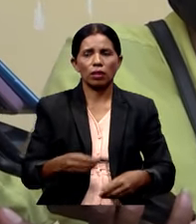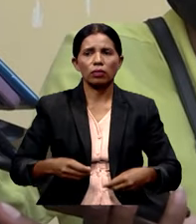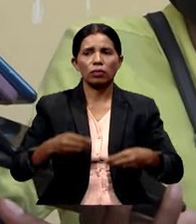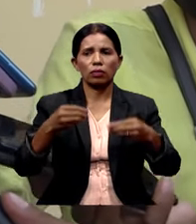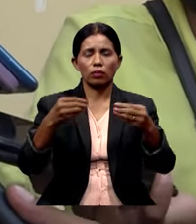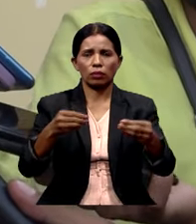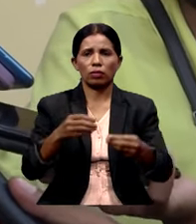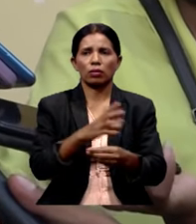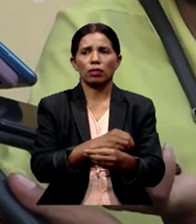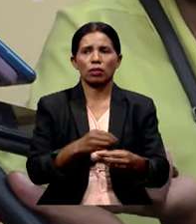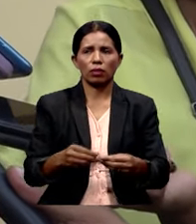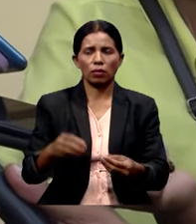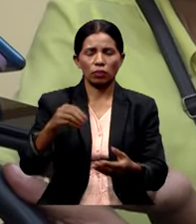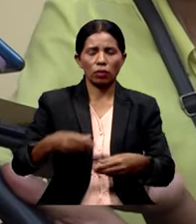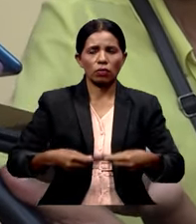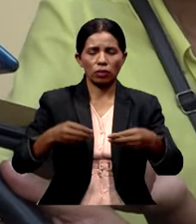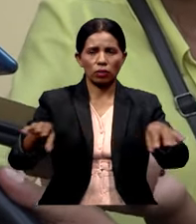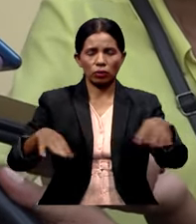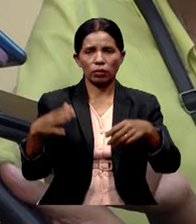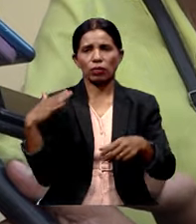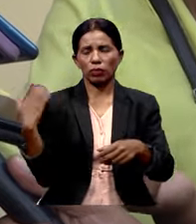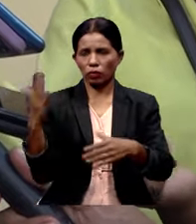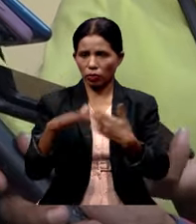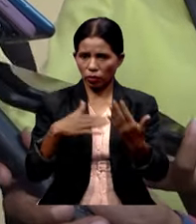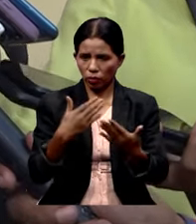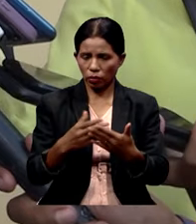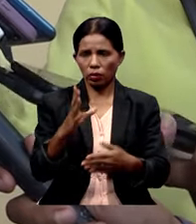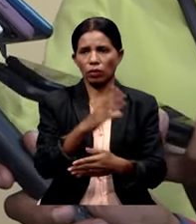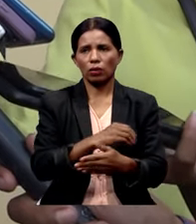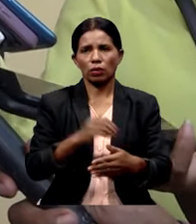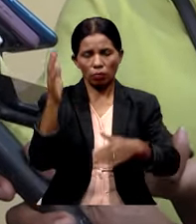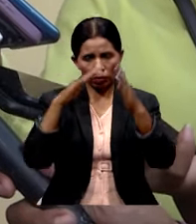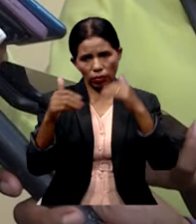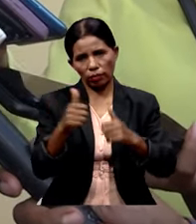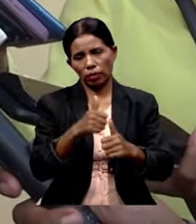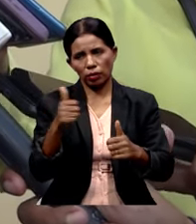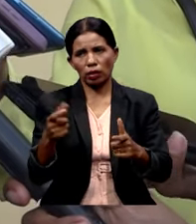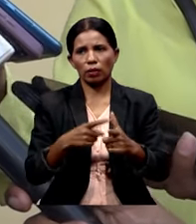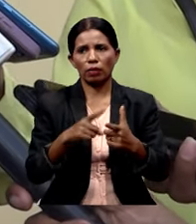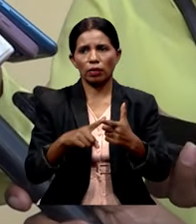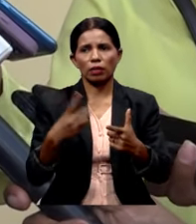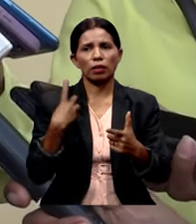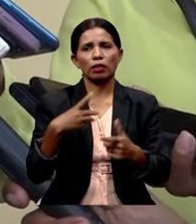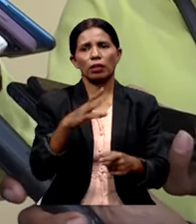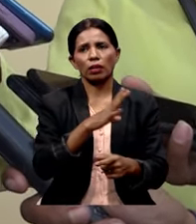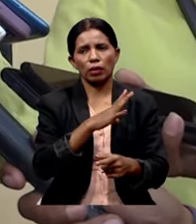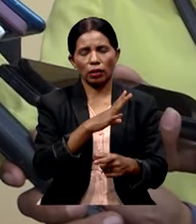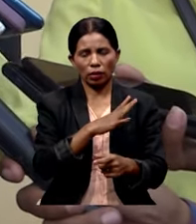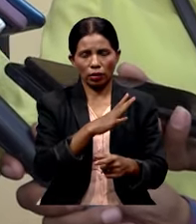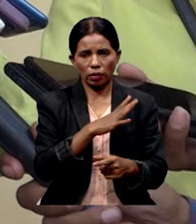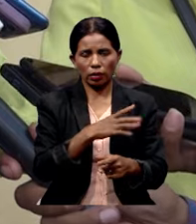nacional, hoje para criar serviço para jovens sira, e mos problema selo que maca durante né, e da dependente produto de